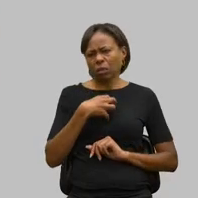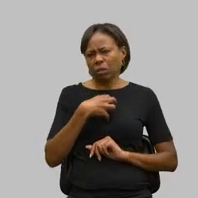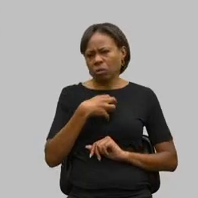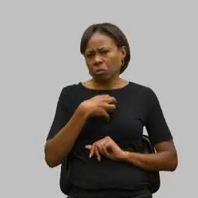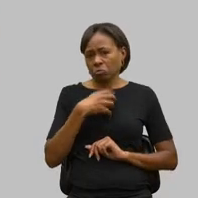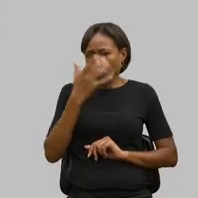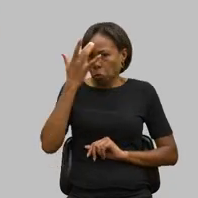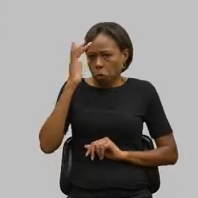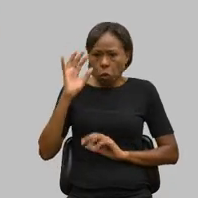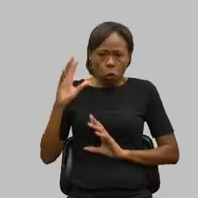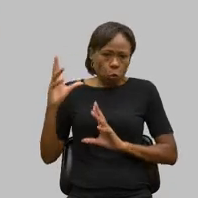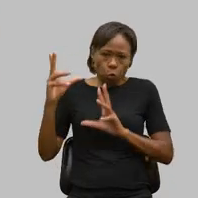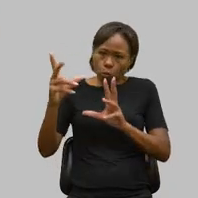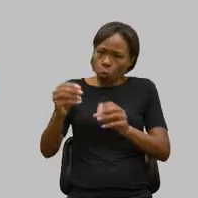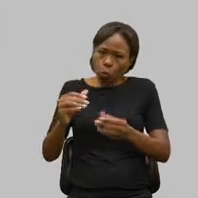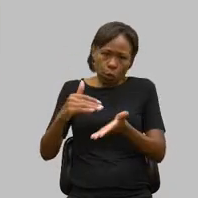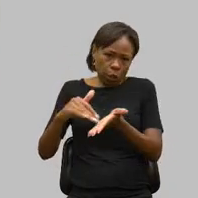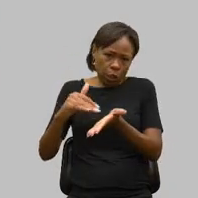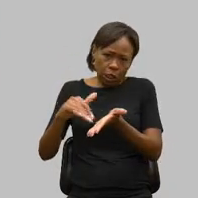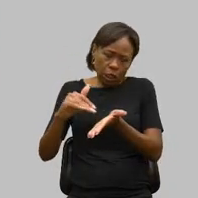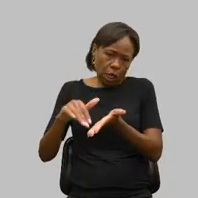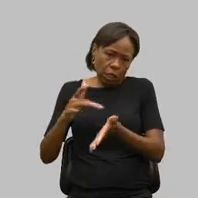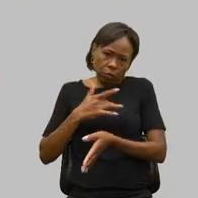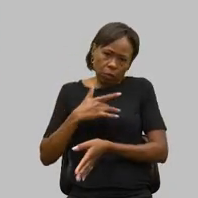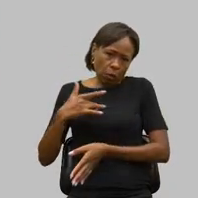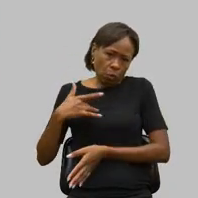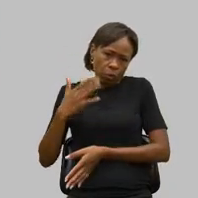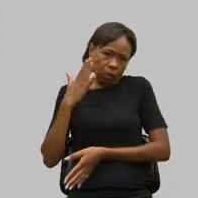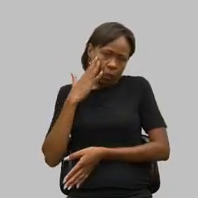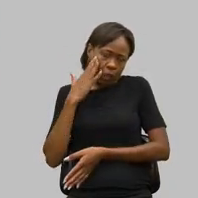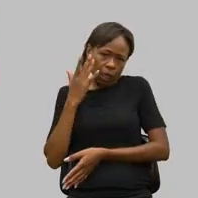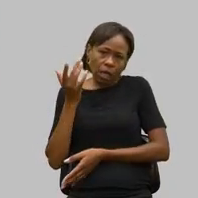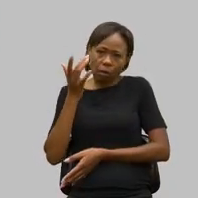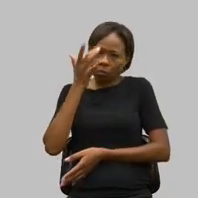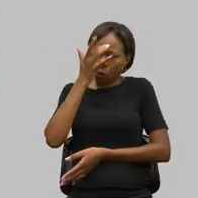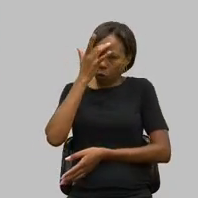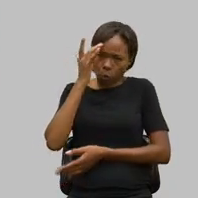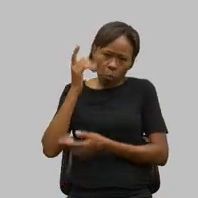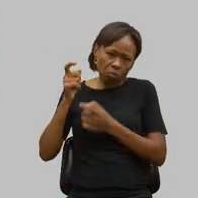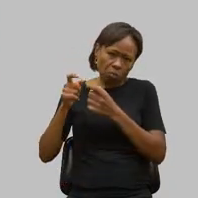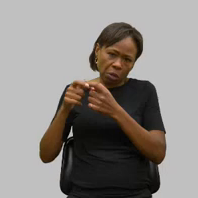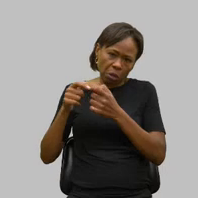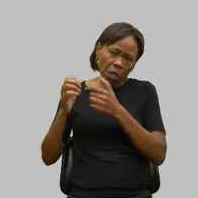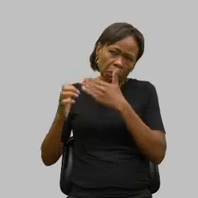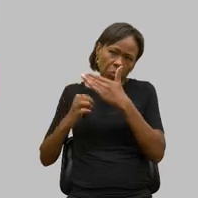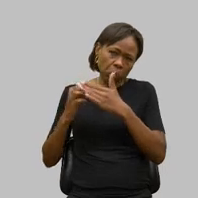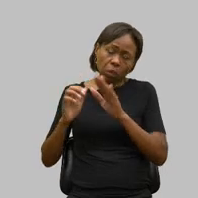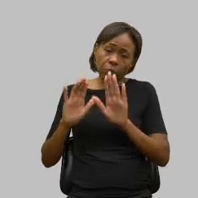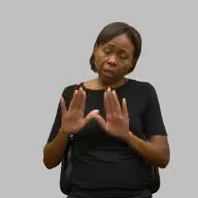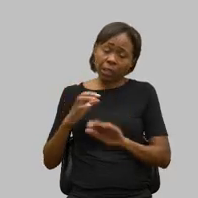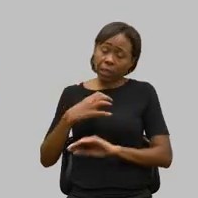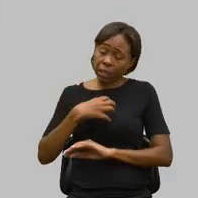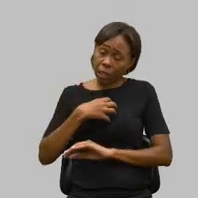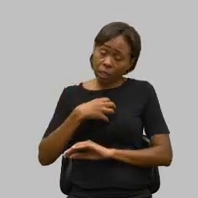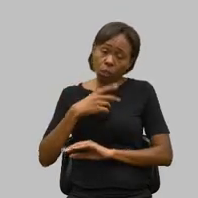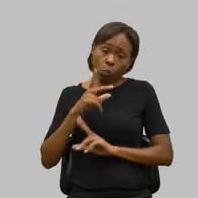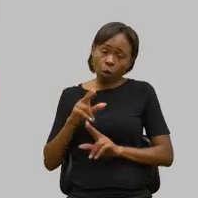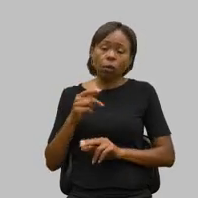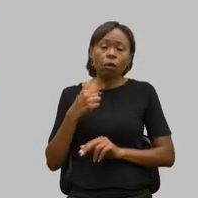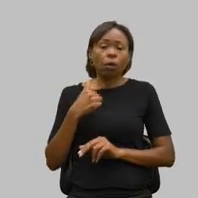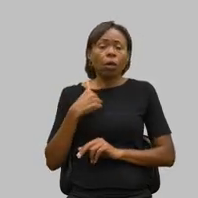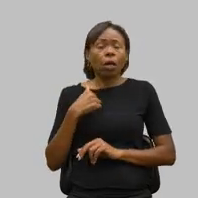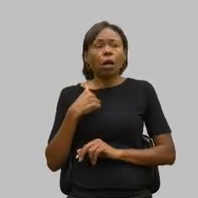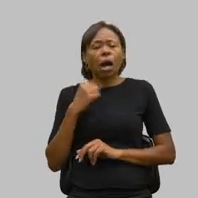todos hoje que trabalham na Secretaria de Saúde, os prestadores, médicos, se têm esses mesmos sentimentos. O SUS está se tornando